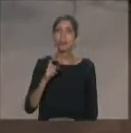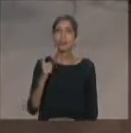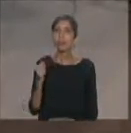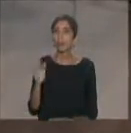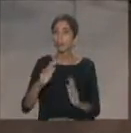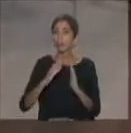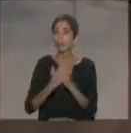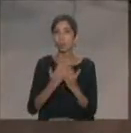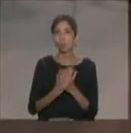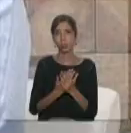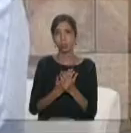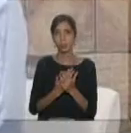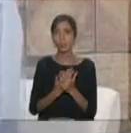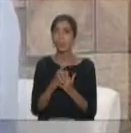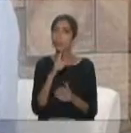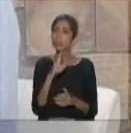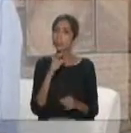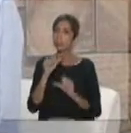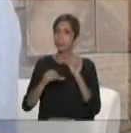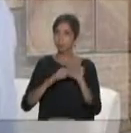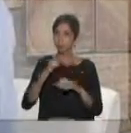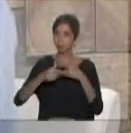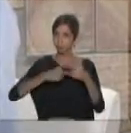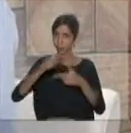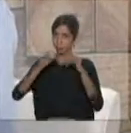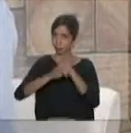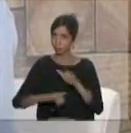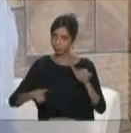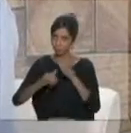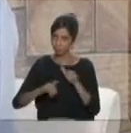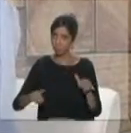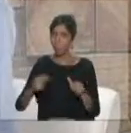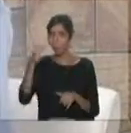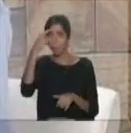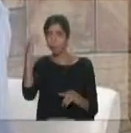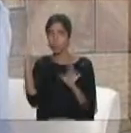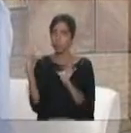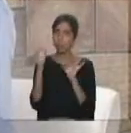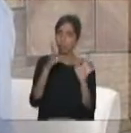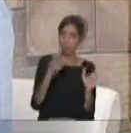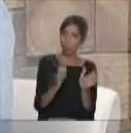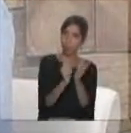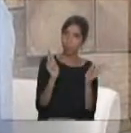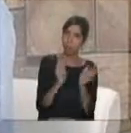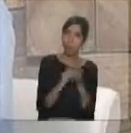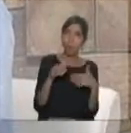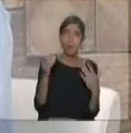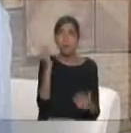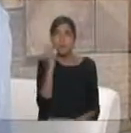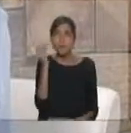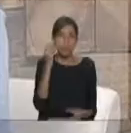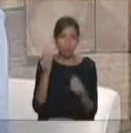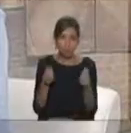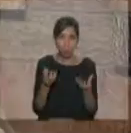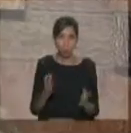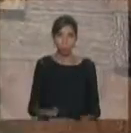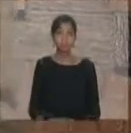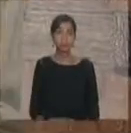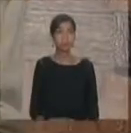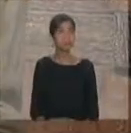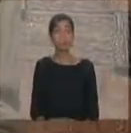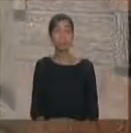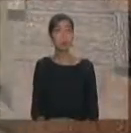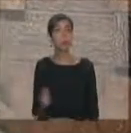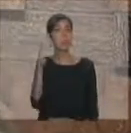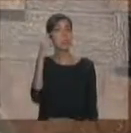minha escola. E quando né? o senhor foi para o mundo publicitário, já pensava em deixar o jornalismo ou foi tentar ver como é que era? Não, eu não